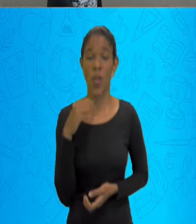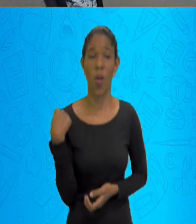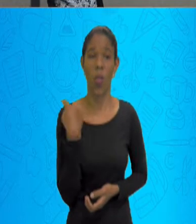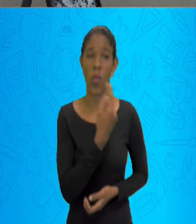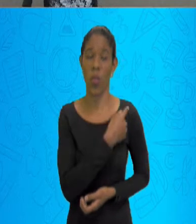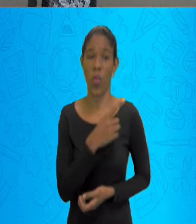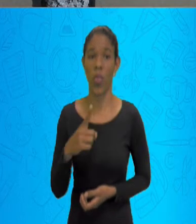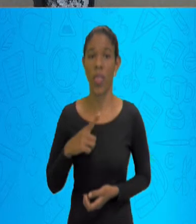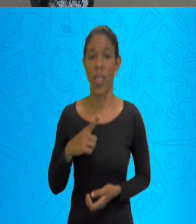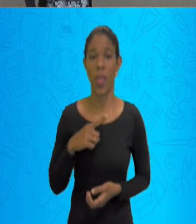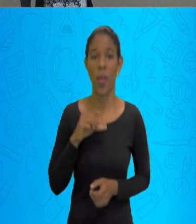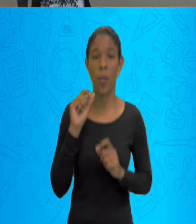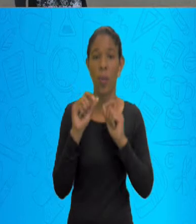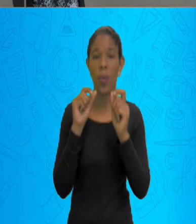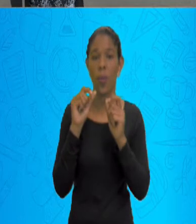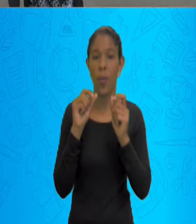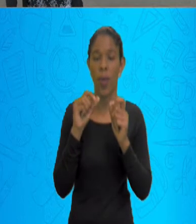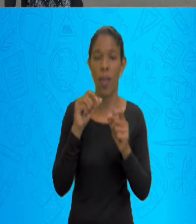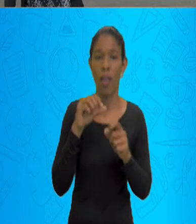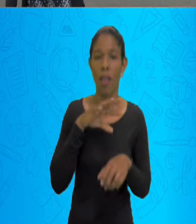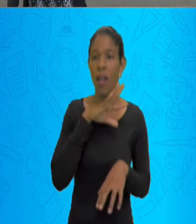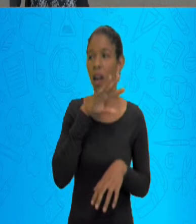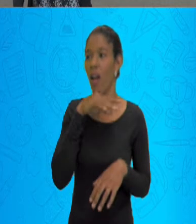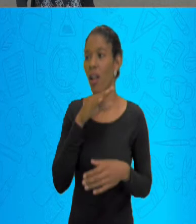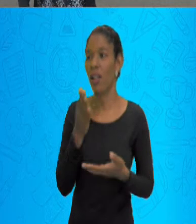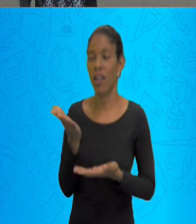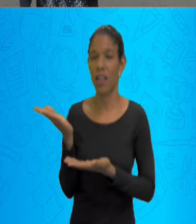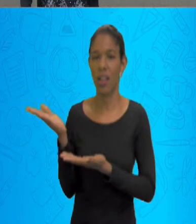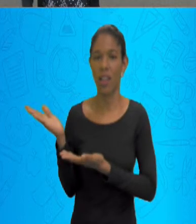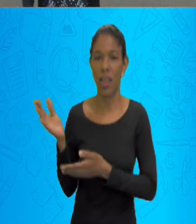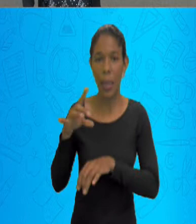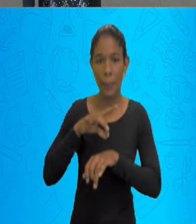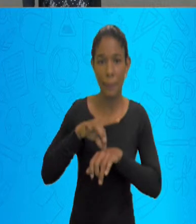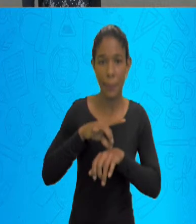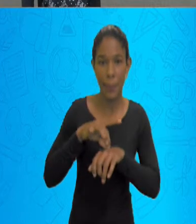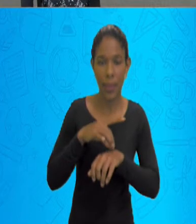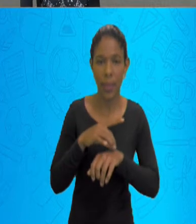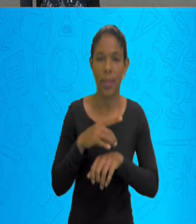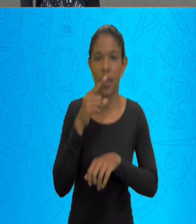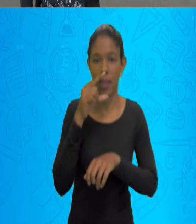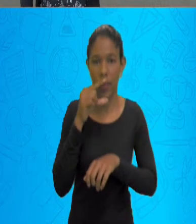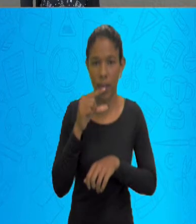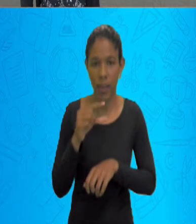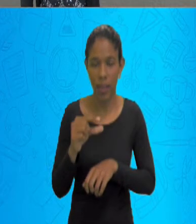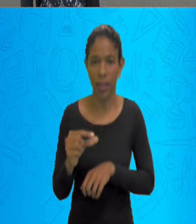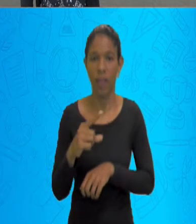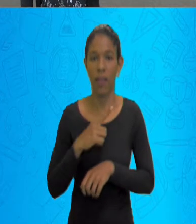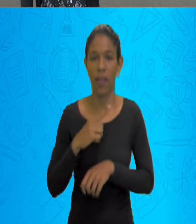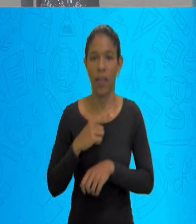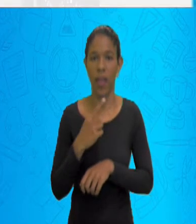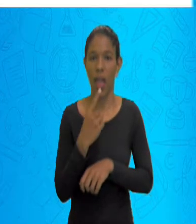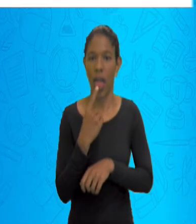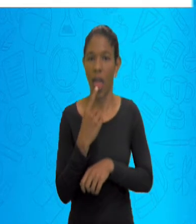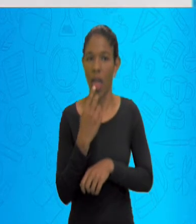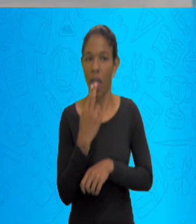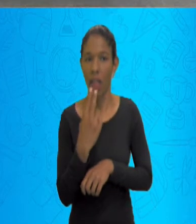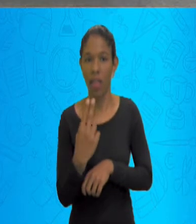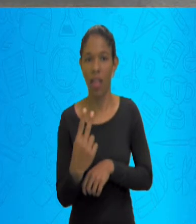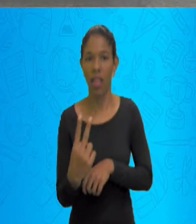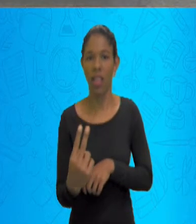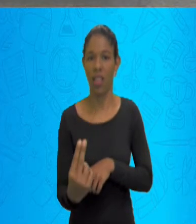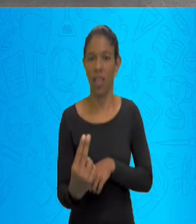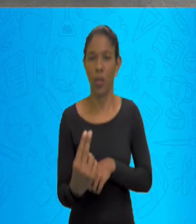temos o tamanduá. O tamanduá, ele com a sua língua, que é protuberante, que é, e nela tem